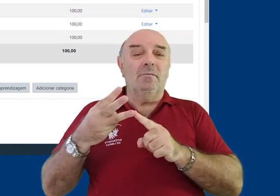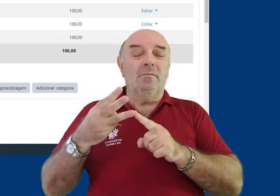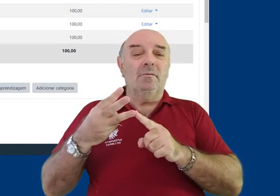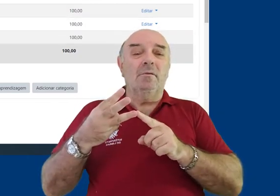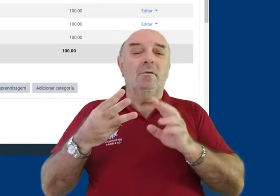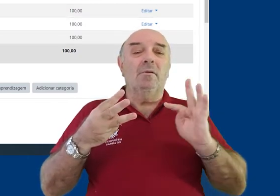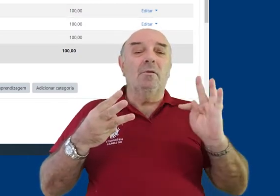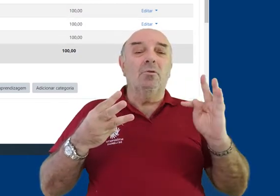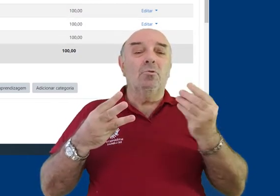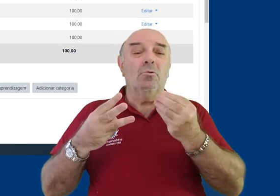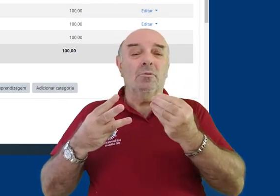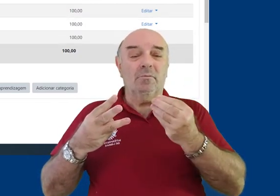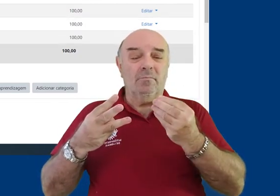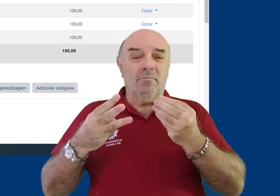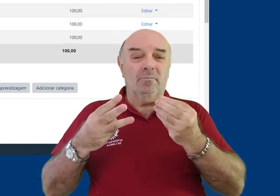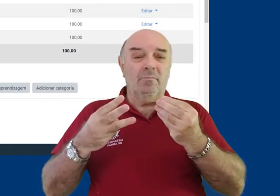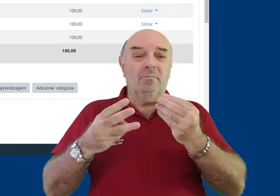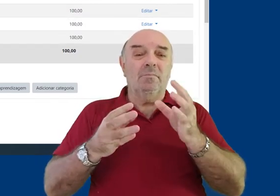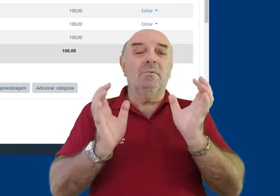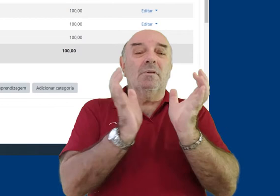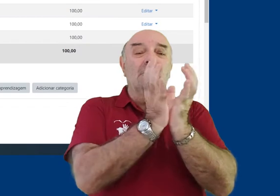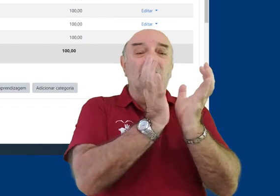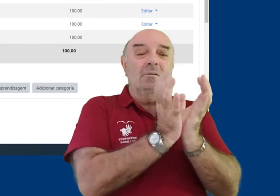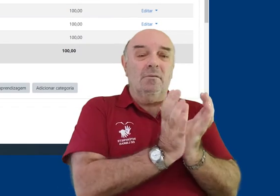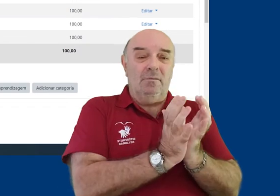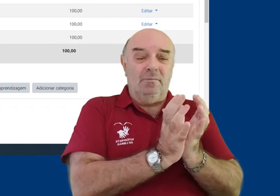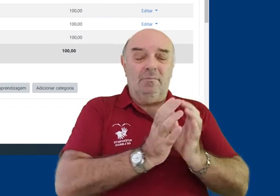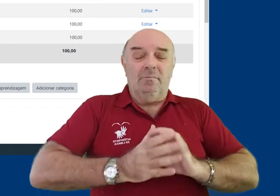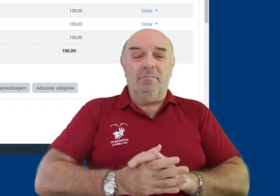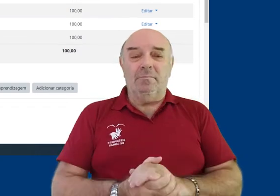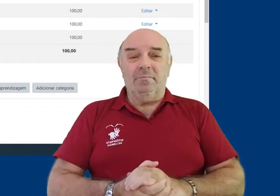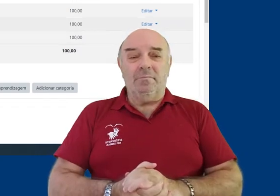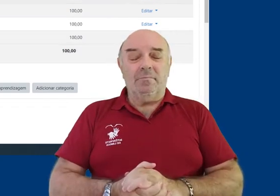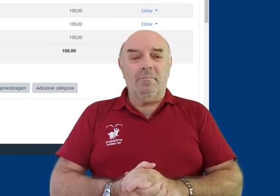e total da categoria.